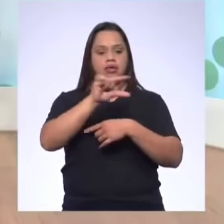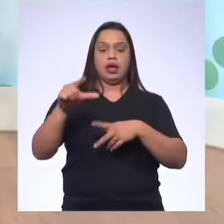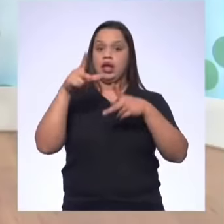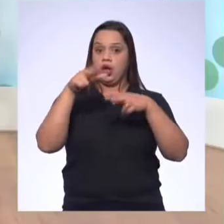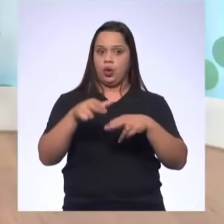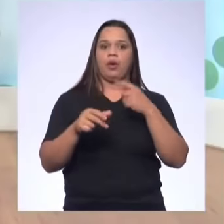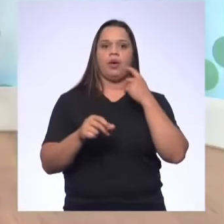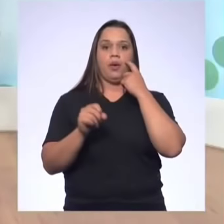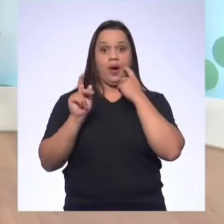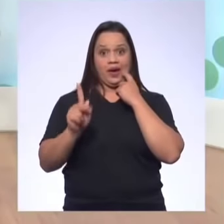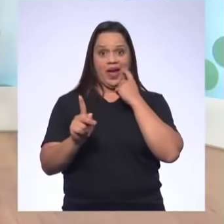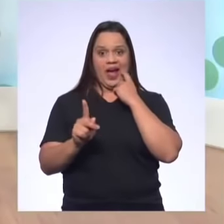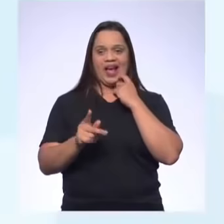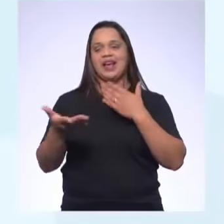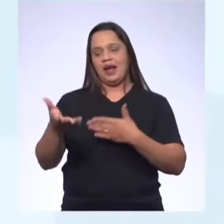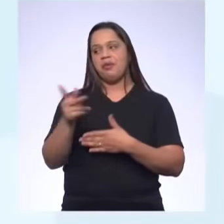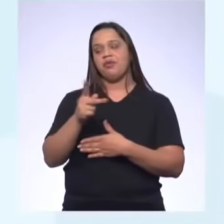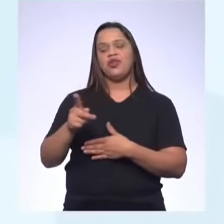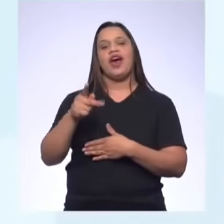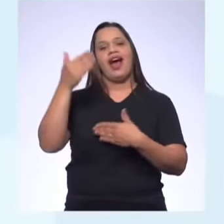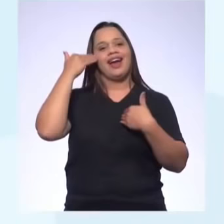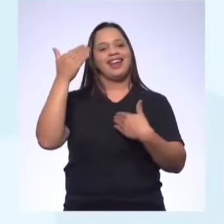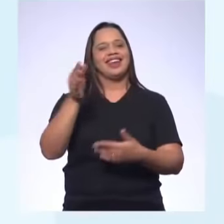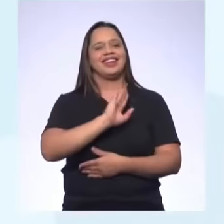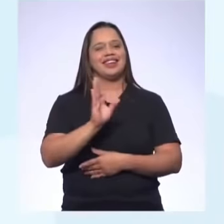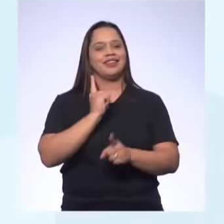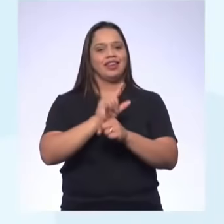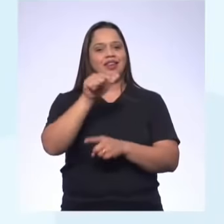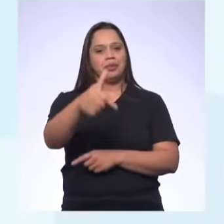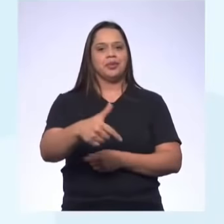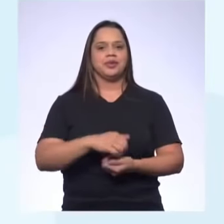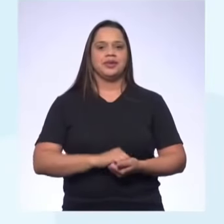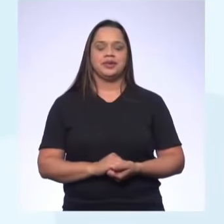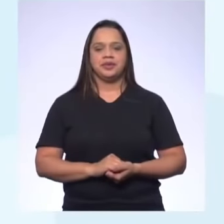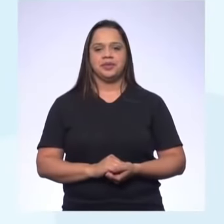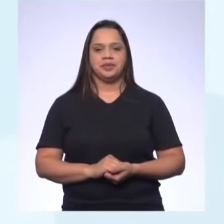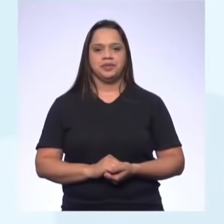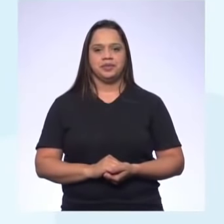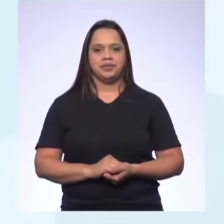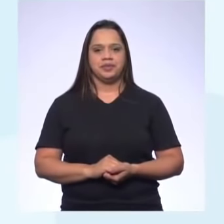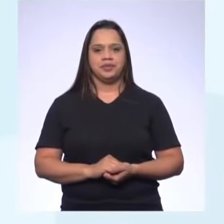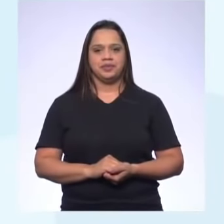Thank you. O Ed agradece. Bye, bye, see you later. Te vejo daqui a pouco.